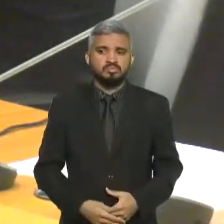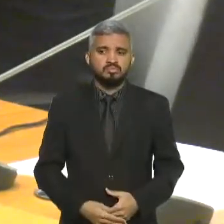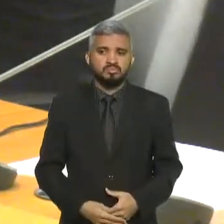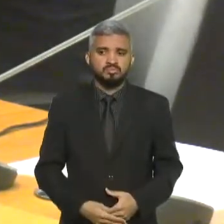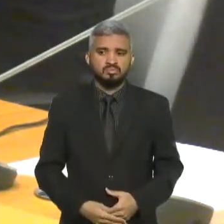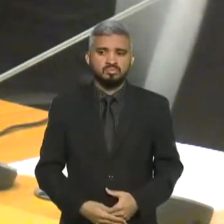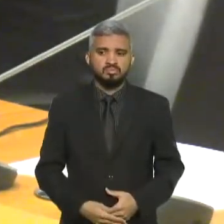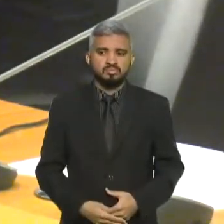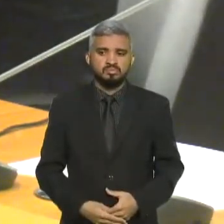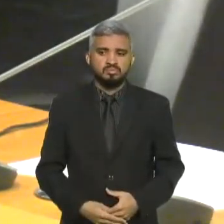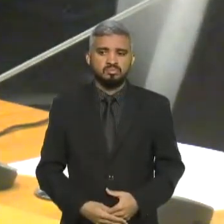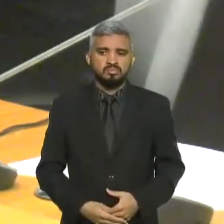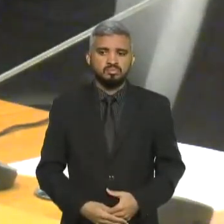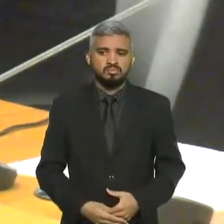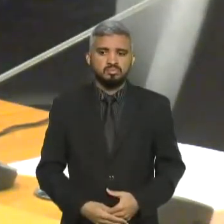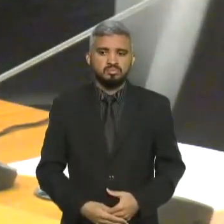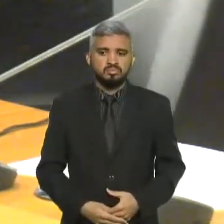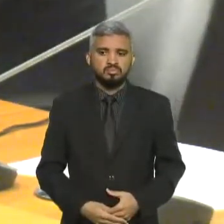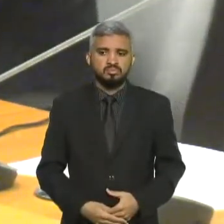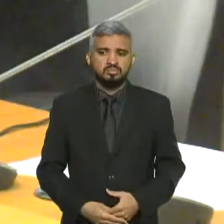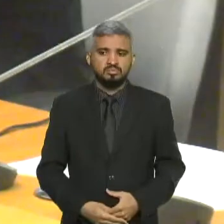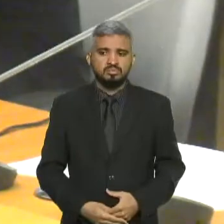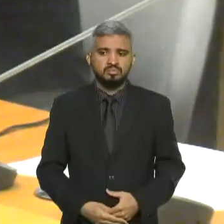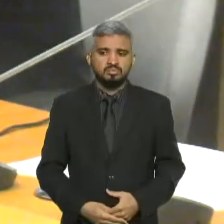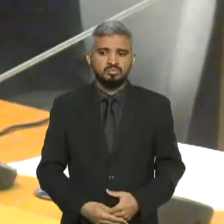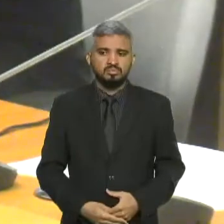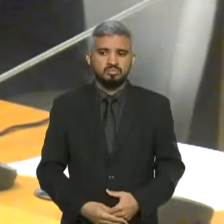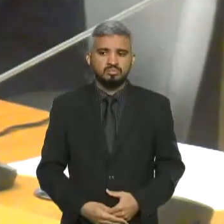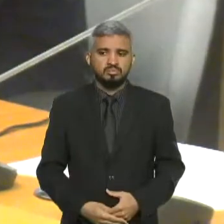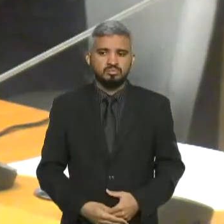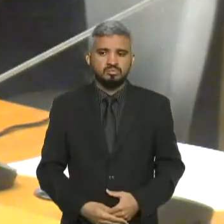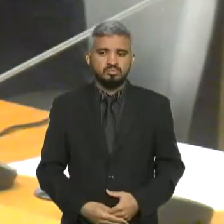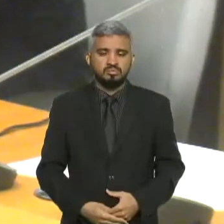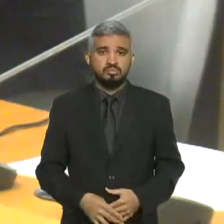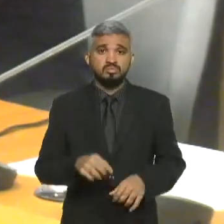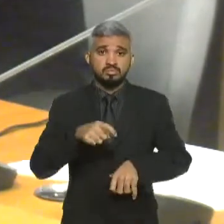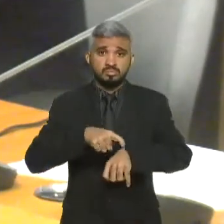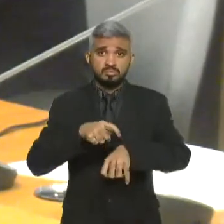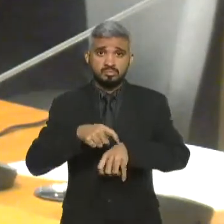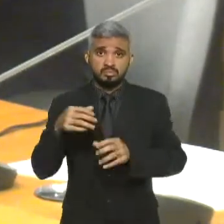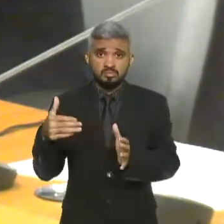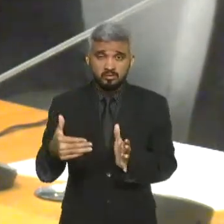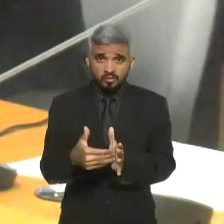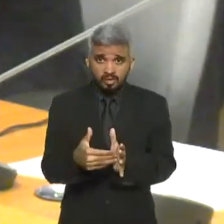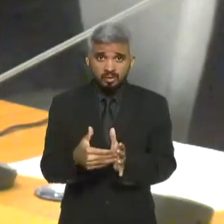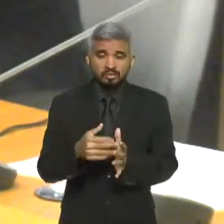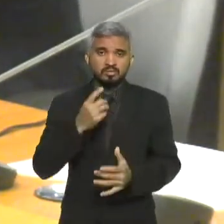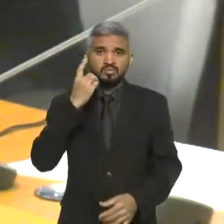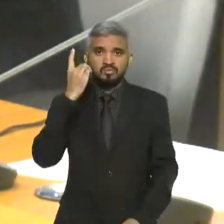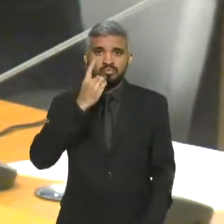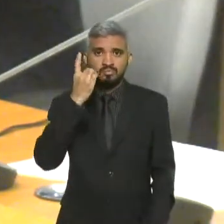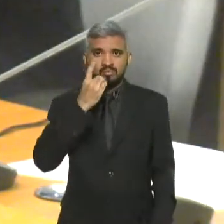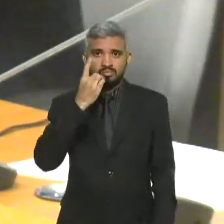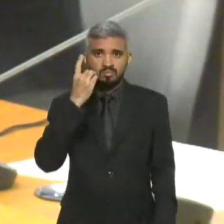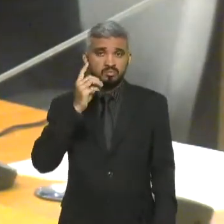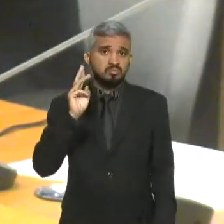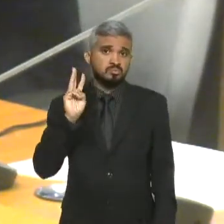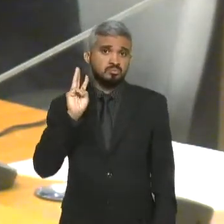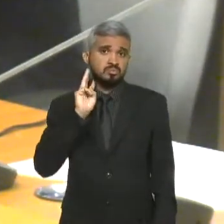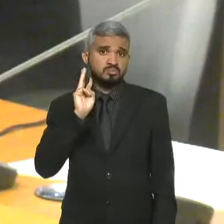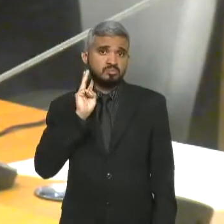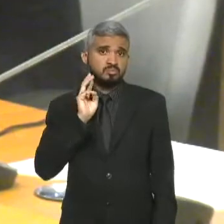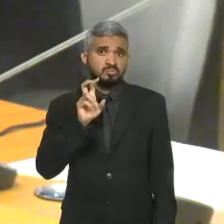Acabou meu tempo, posso pedir final. Fazer o quê? Expediente final. Deputado Hélito do